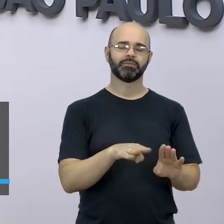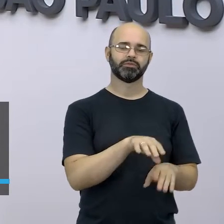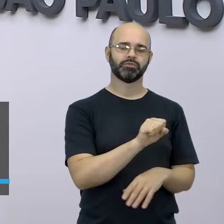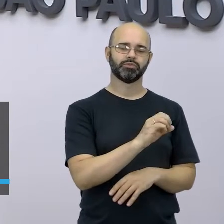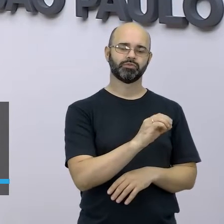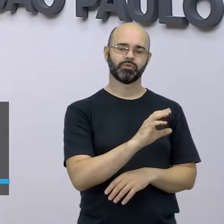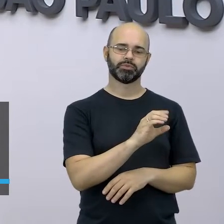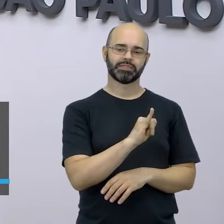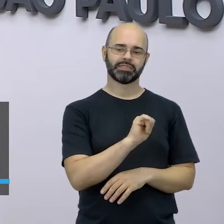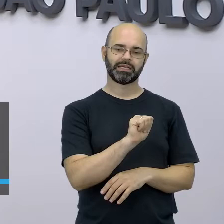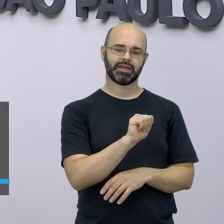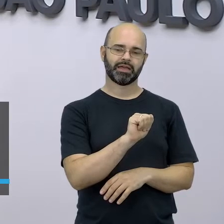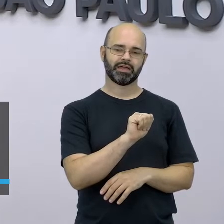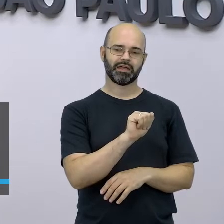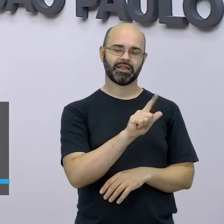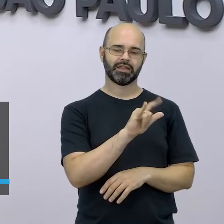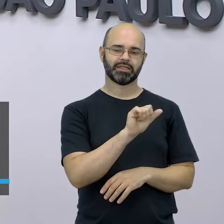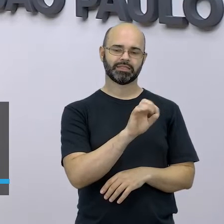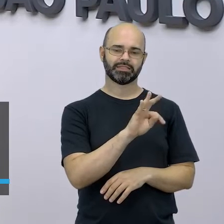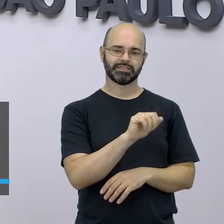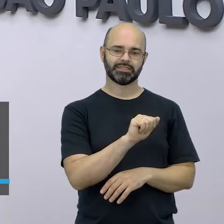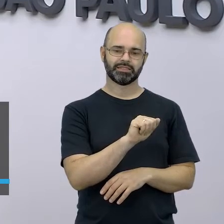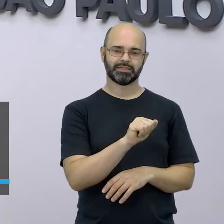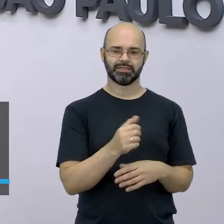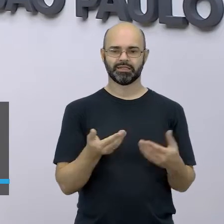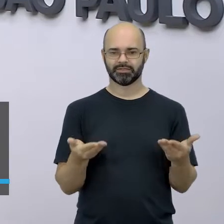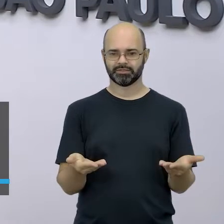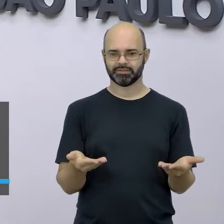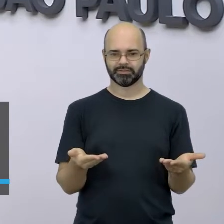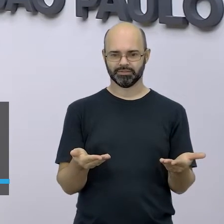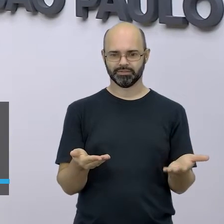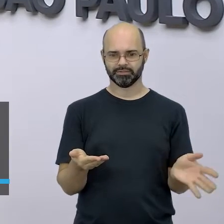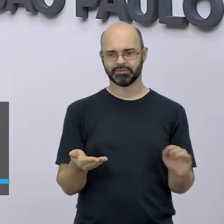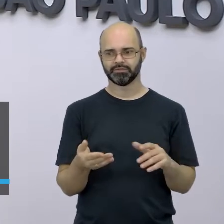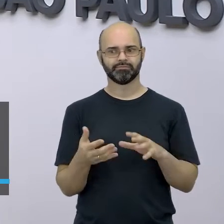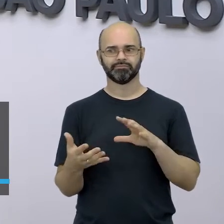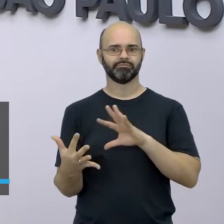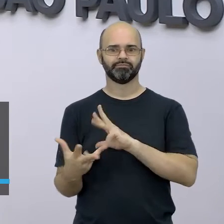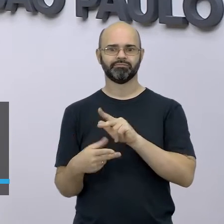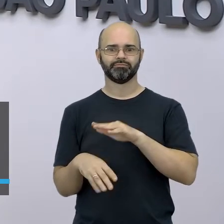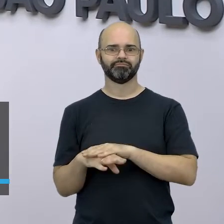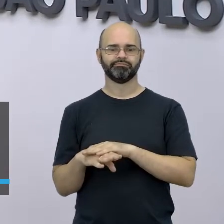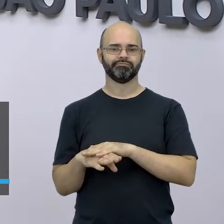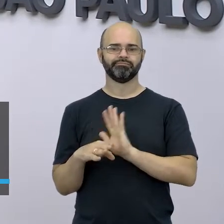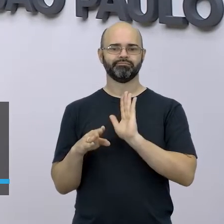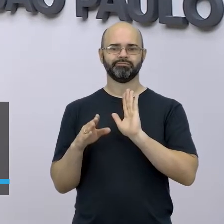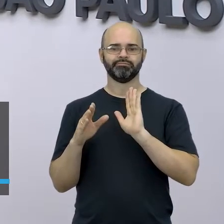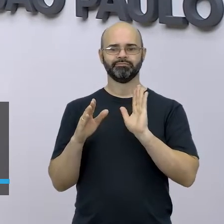passou a ser somente capitalista, né? O mundo inteiro